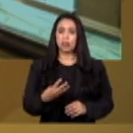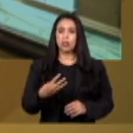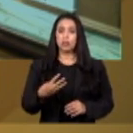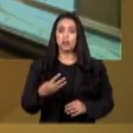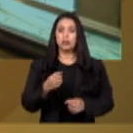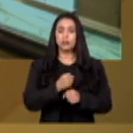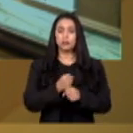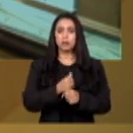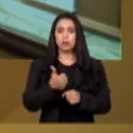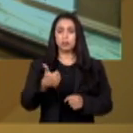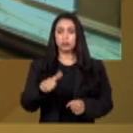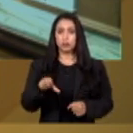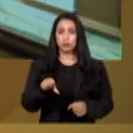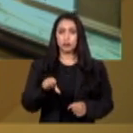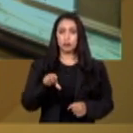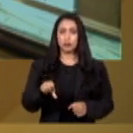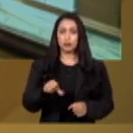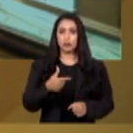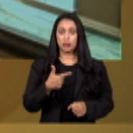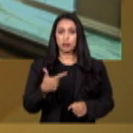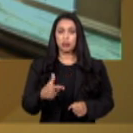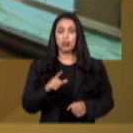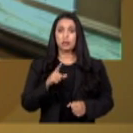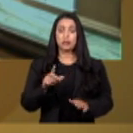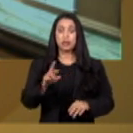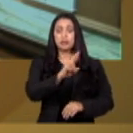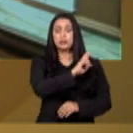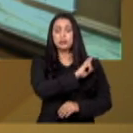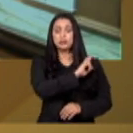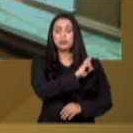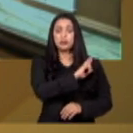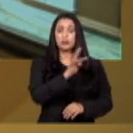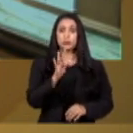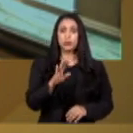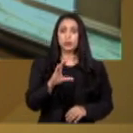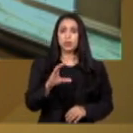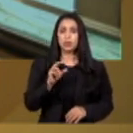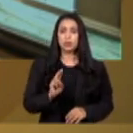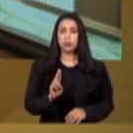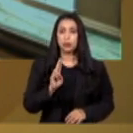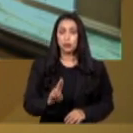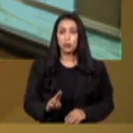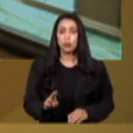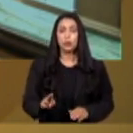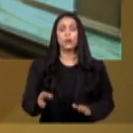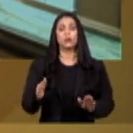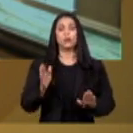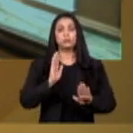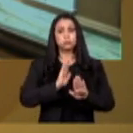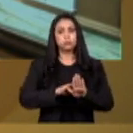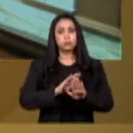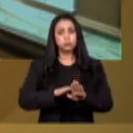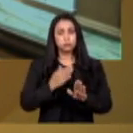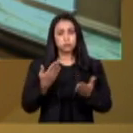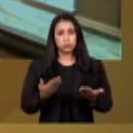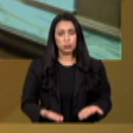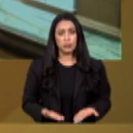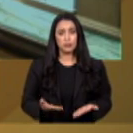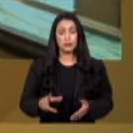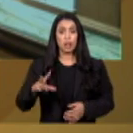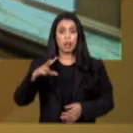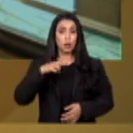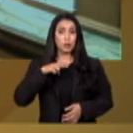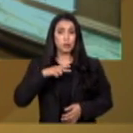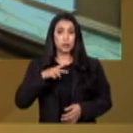atribui ao tribunal de contas o poder de determinar por ato próprio e o